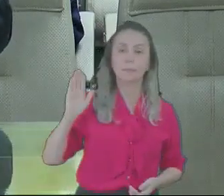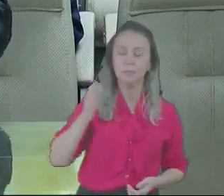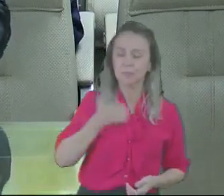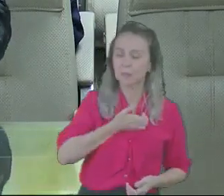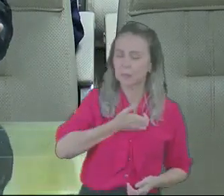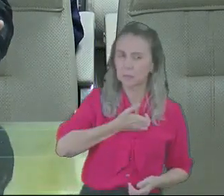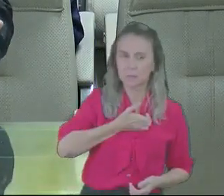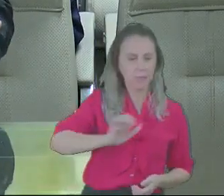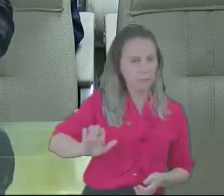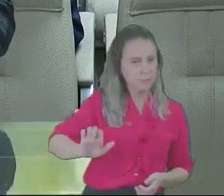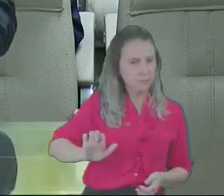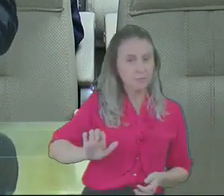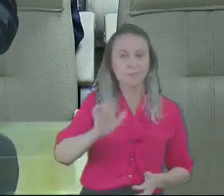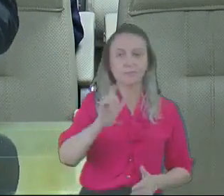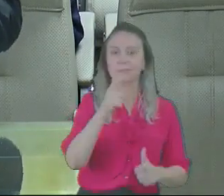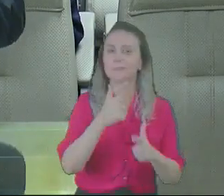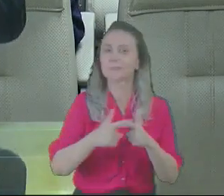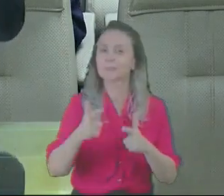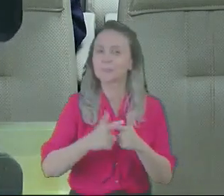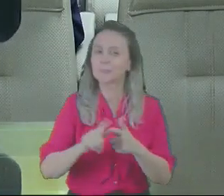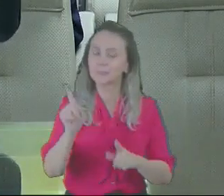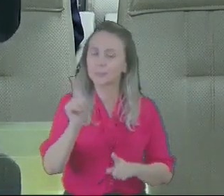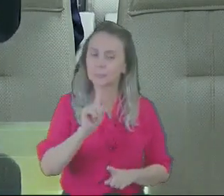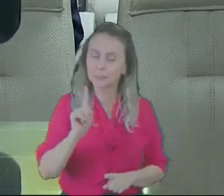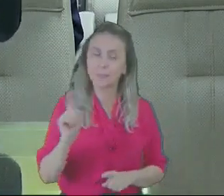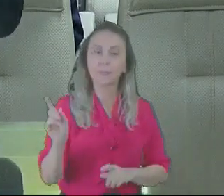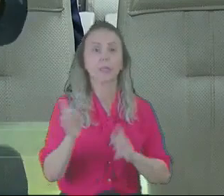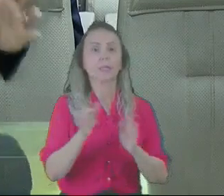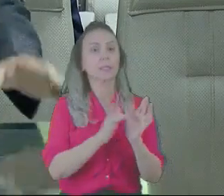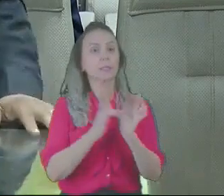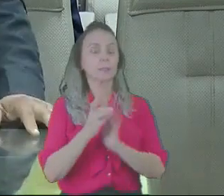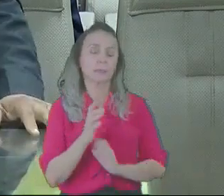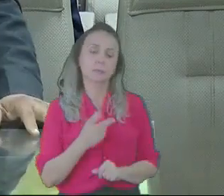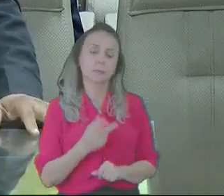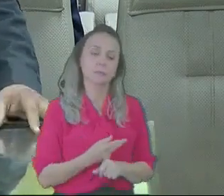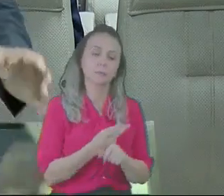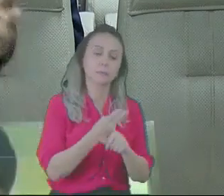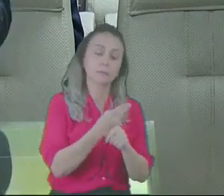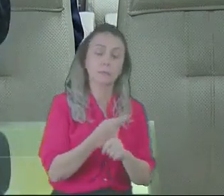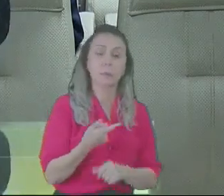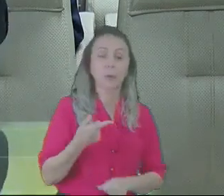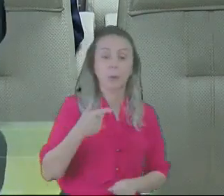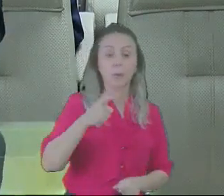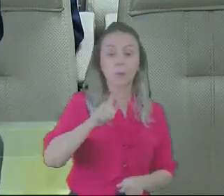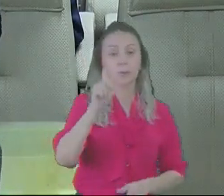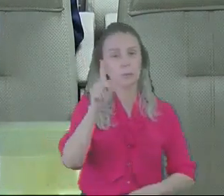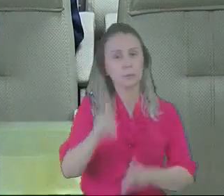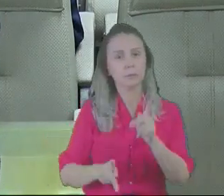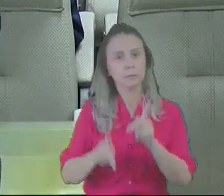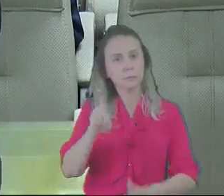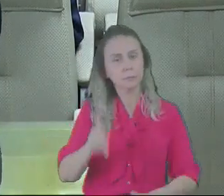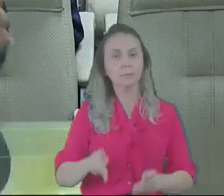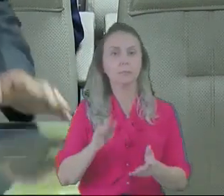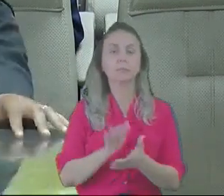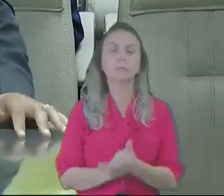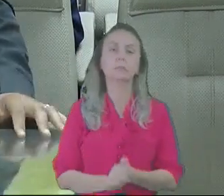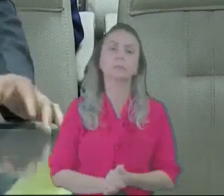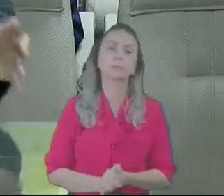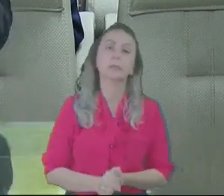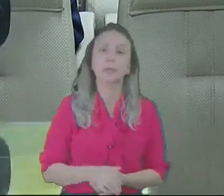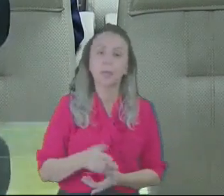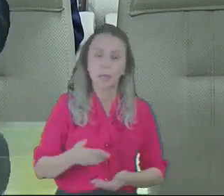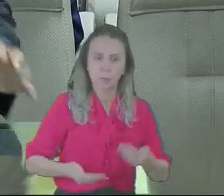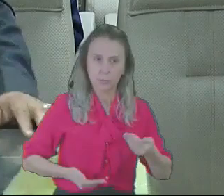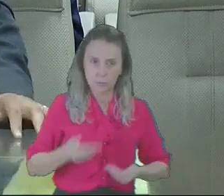não tem problema Jesus vai procurar outro povo e disse o servo senhor feito está